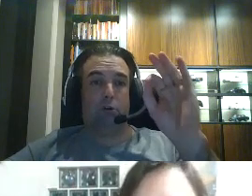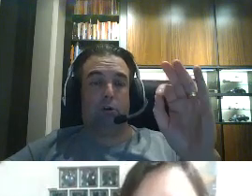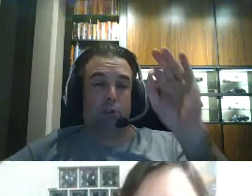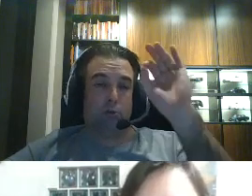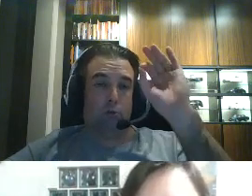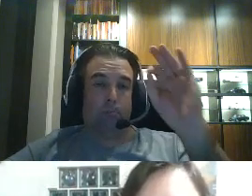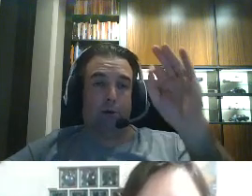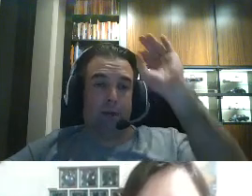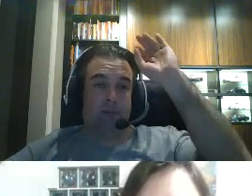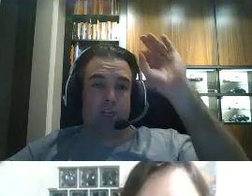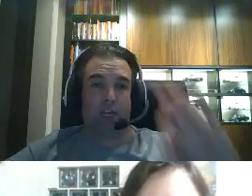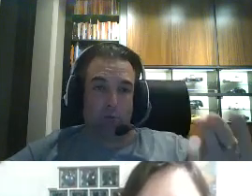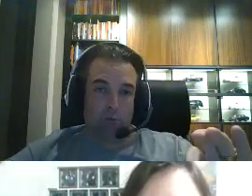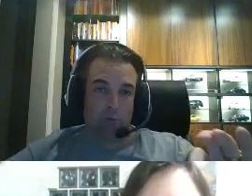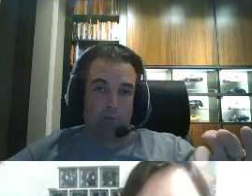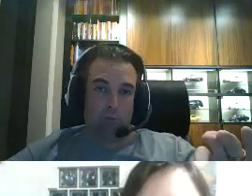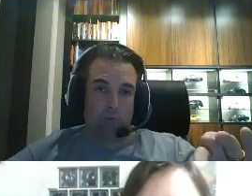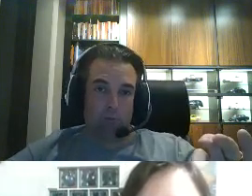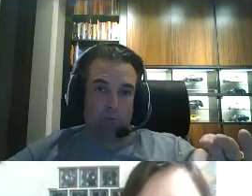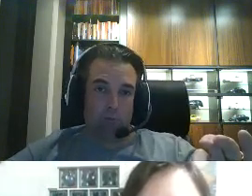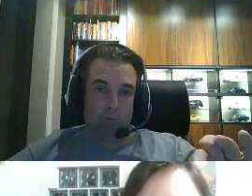ciclo hidrológico global é fechado.